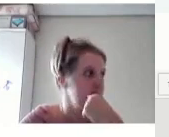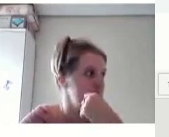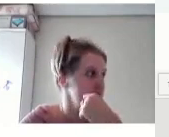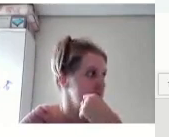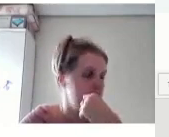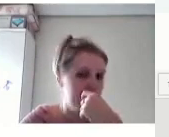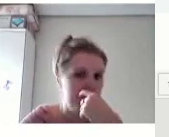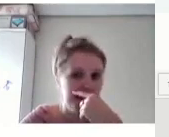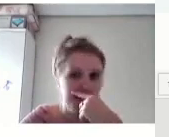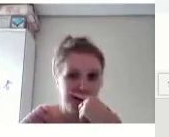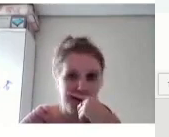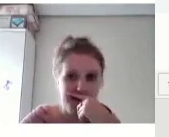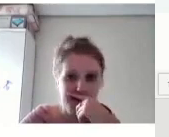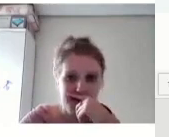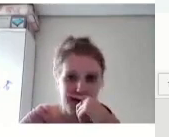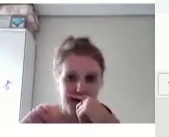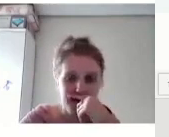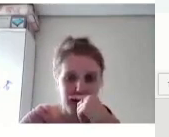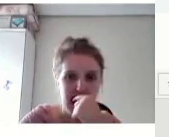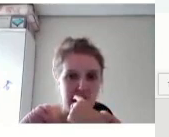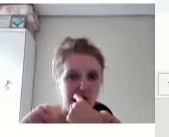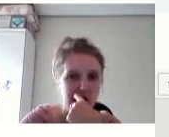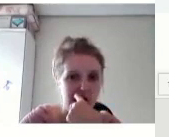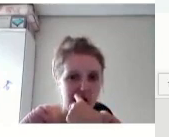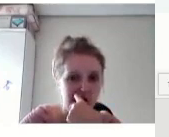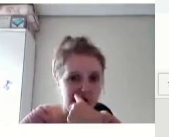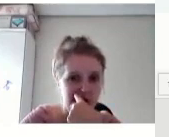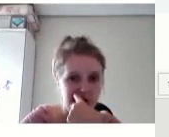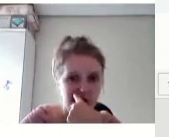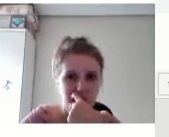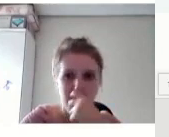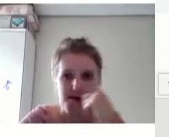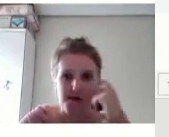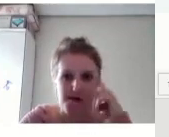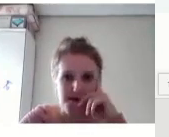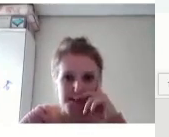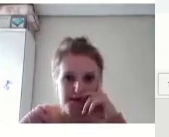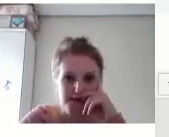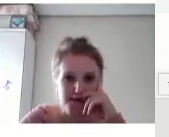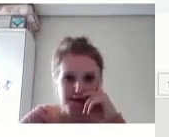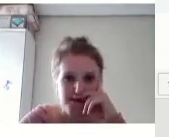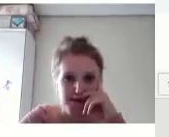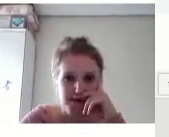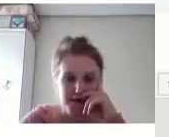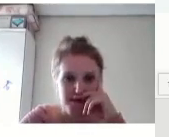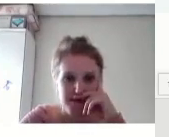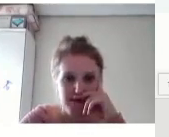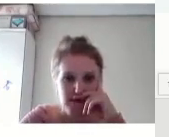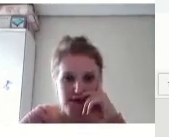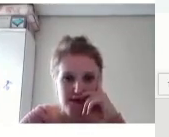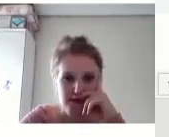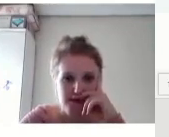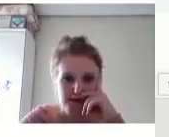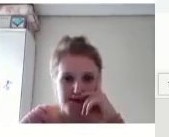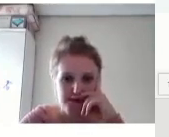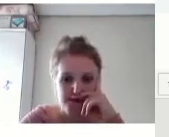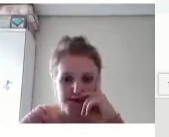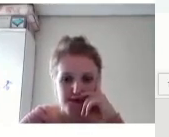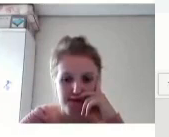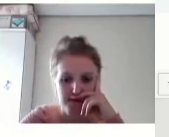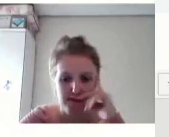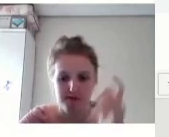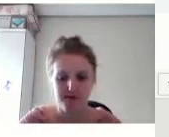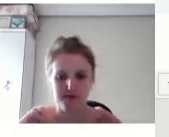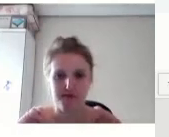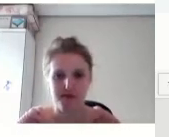Poisson entre duas quantidades quaisquer, né, que não necessariamente seja o A e o hamiltoniano, mas duas quantidades